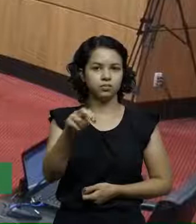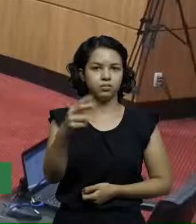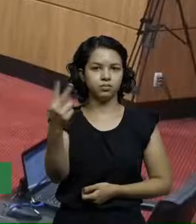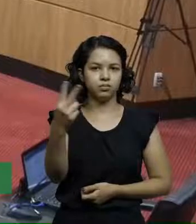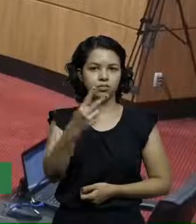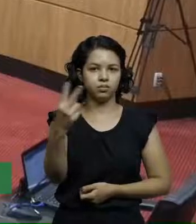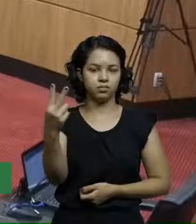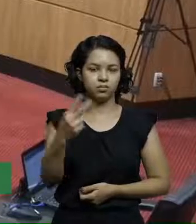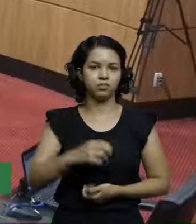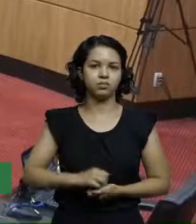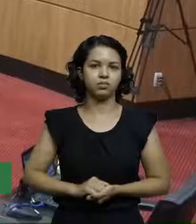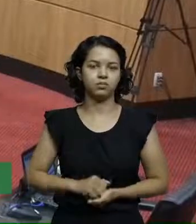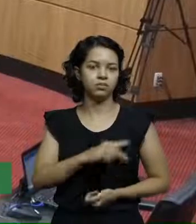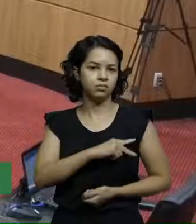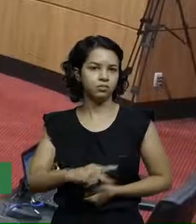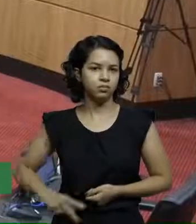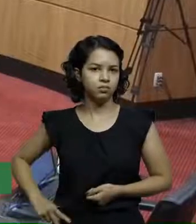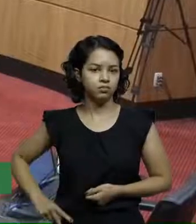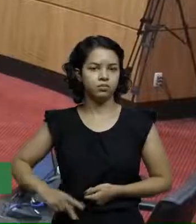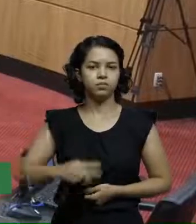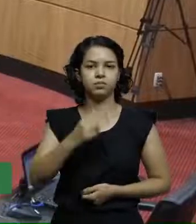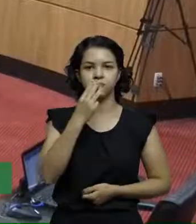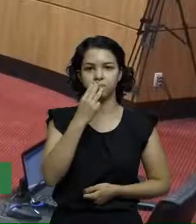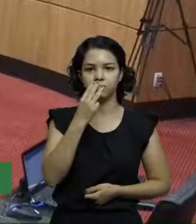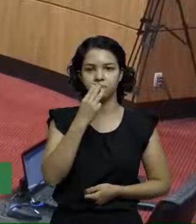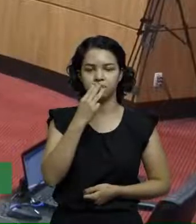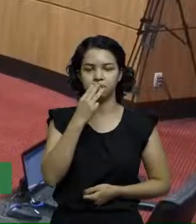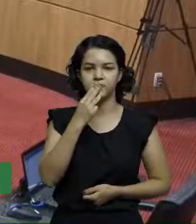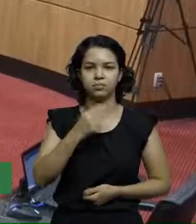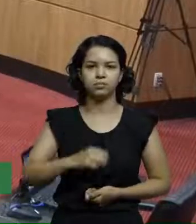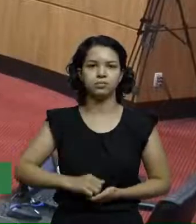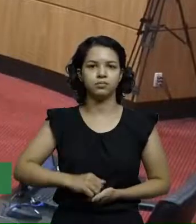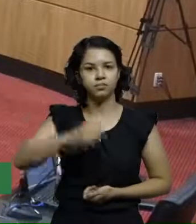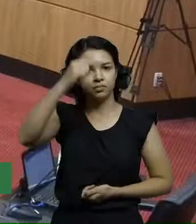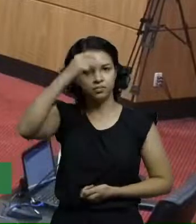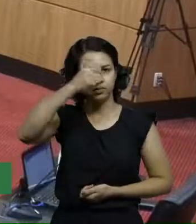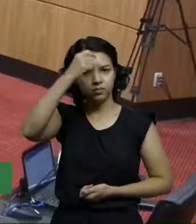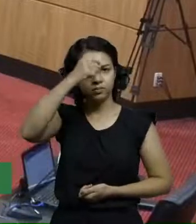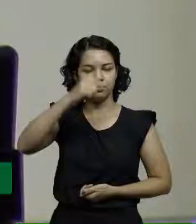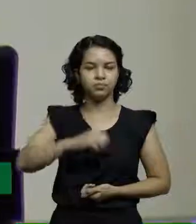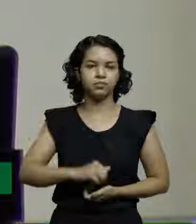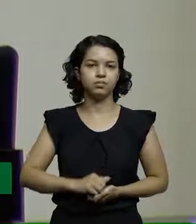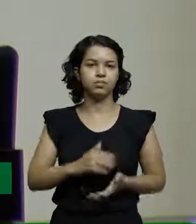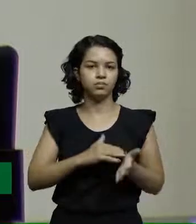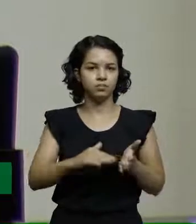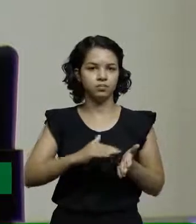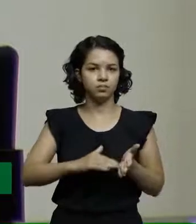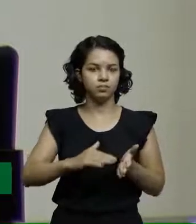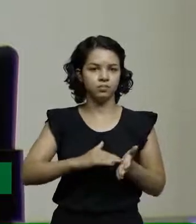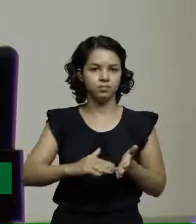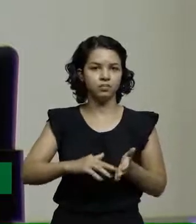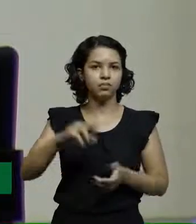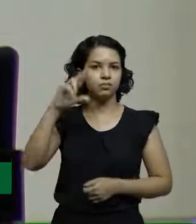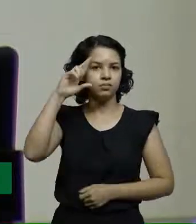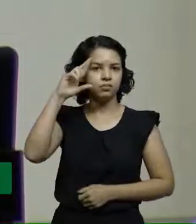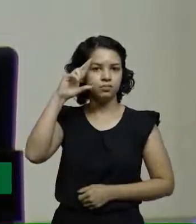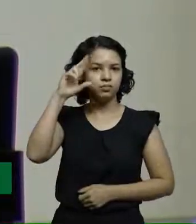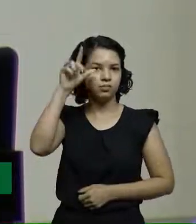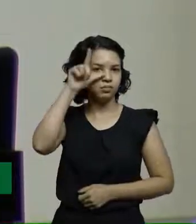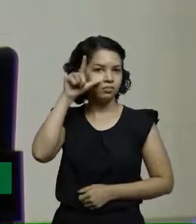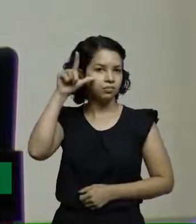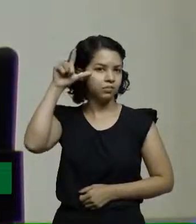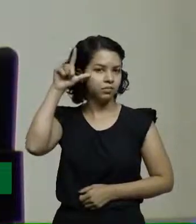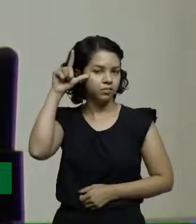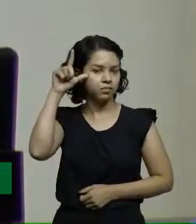2022. Presidência, deputado Moacir Sopelsa e Maurício Skudlark. Secretarias, deputado Ricardo Alba, Laércio Schuster,